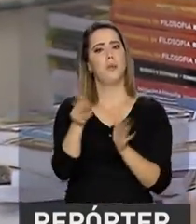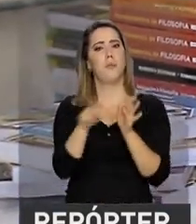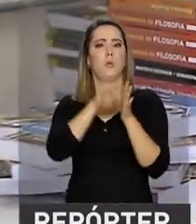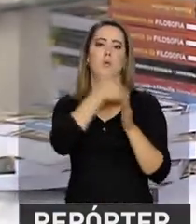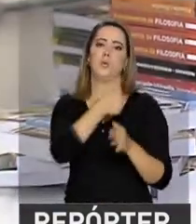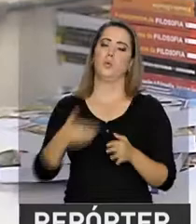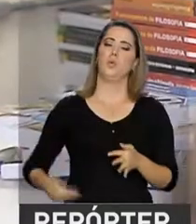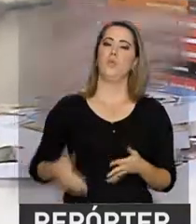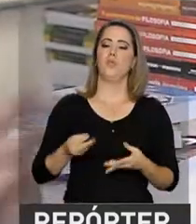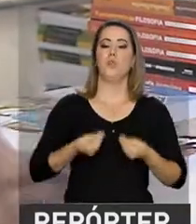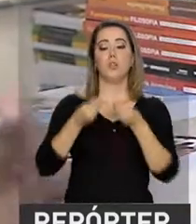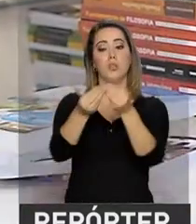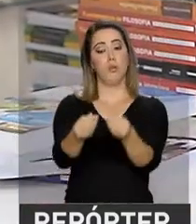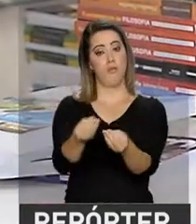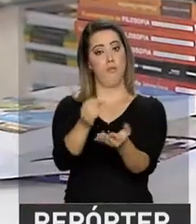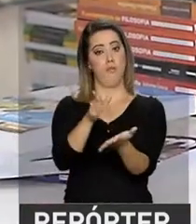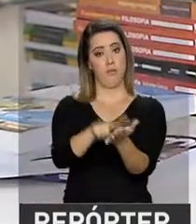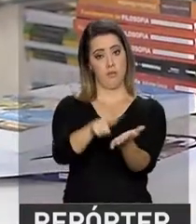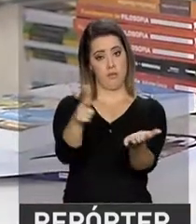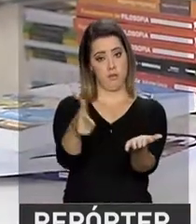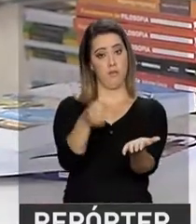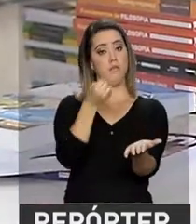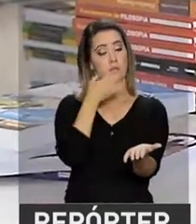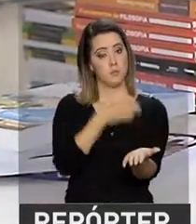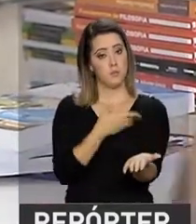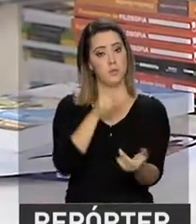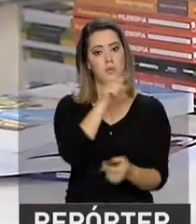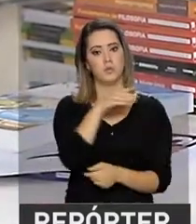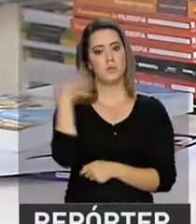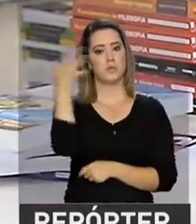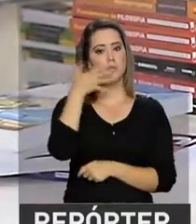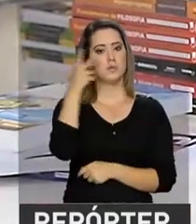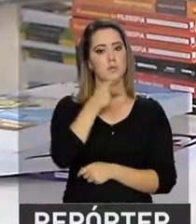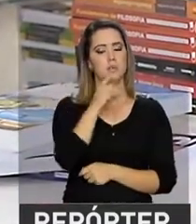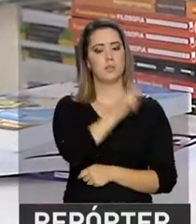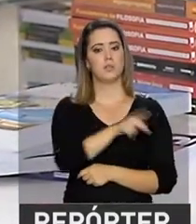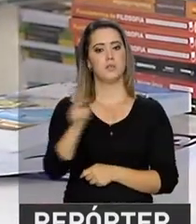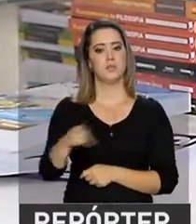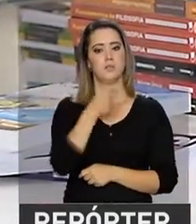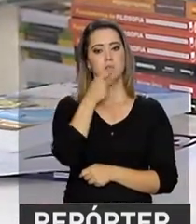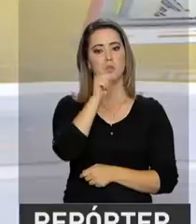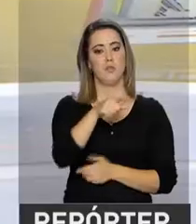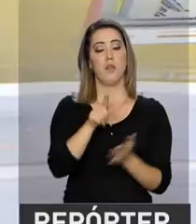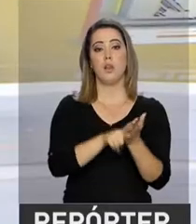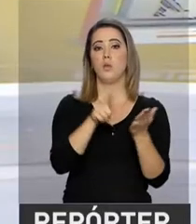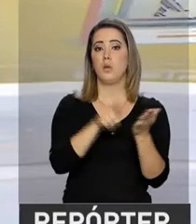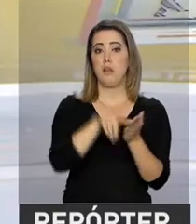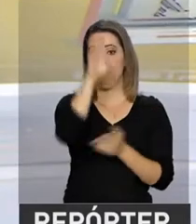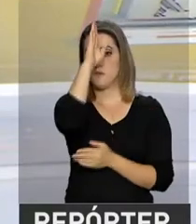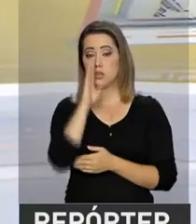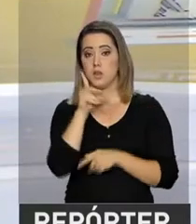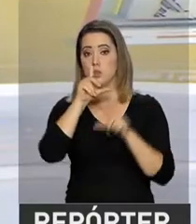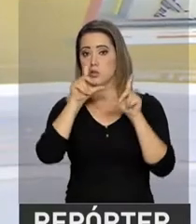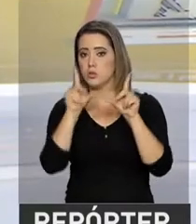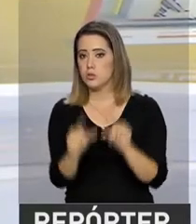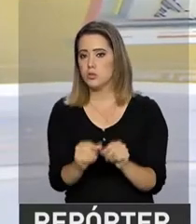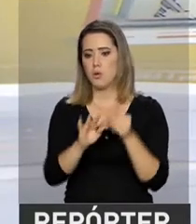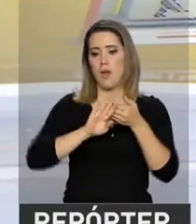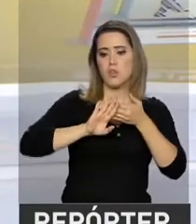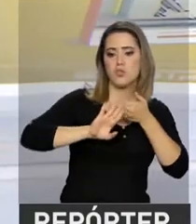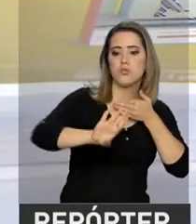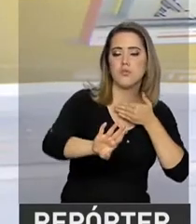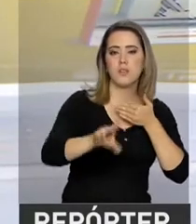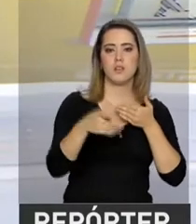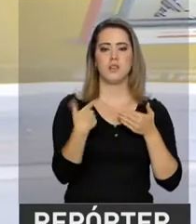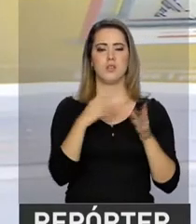didáticos de qualidade é o que explica esse professor que ainda considera que o acesso gratuito aos livros diminuir o abismo social entre